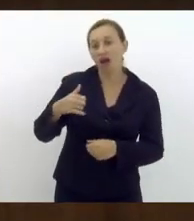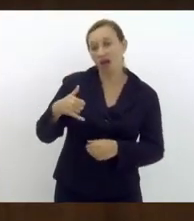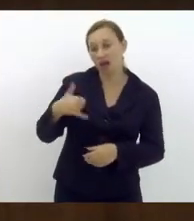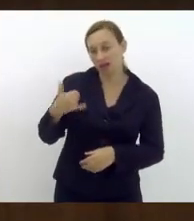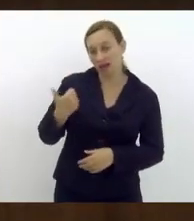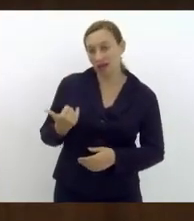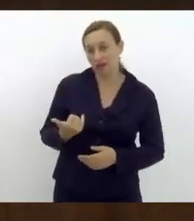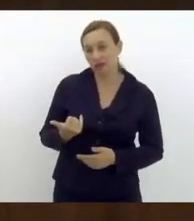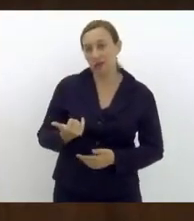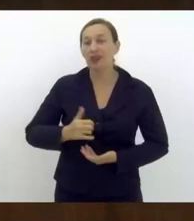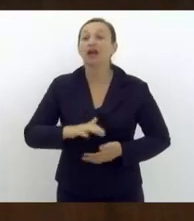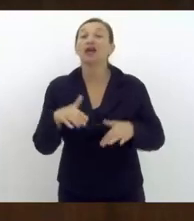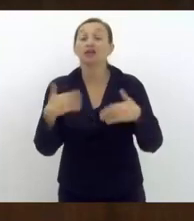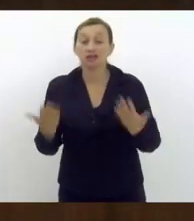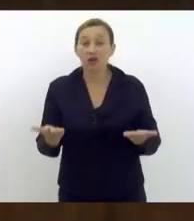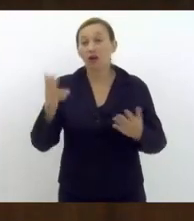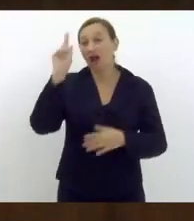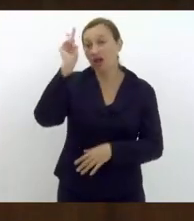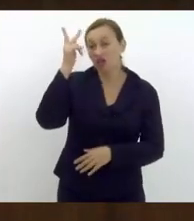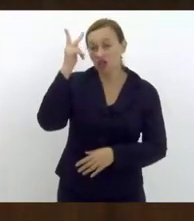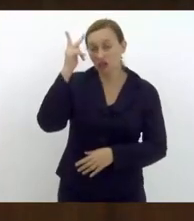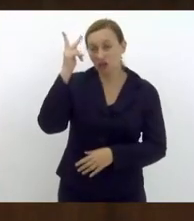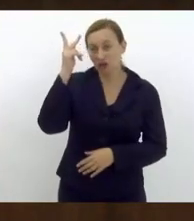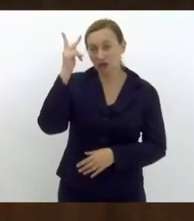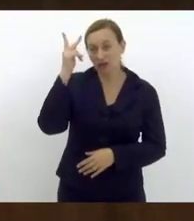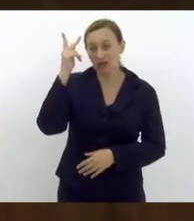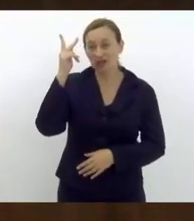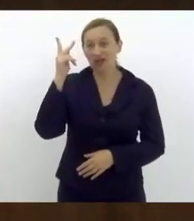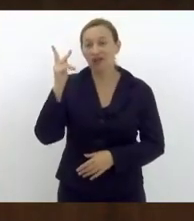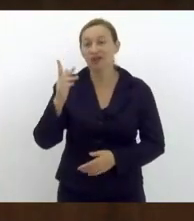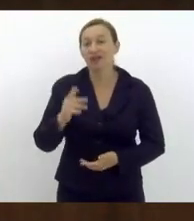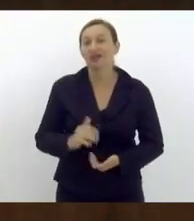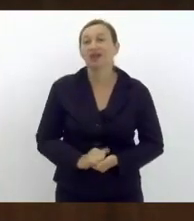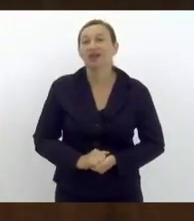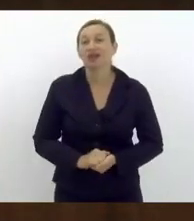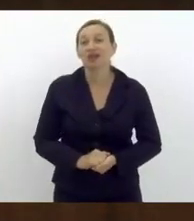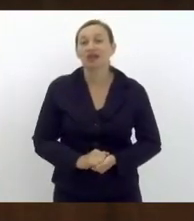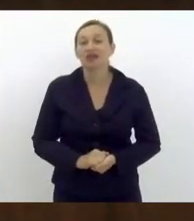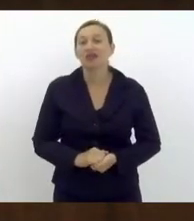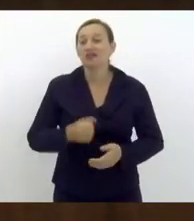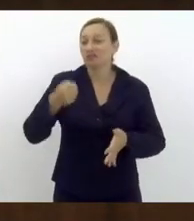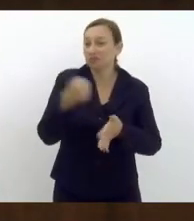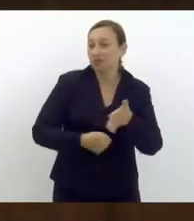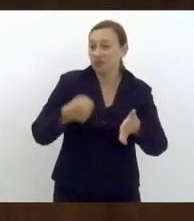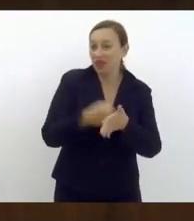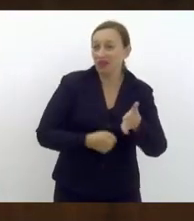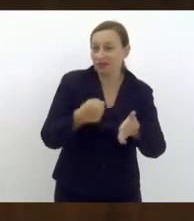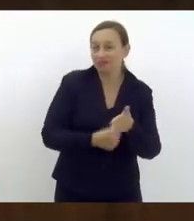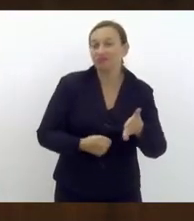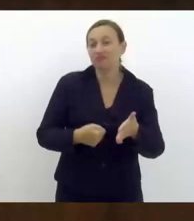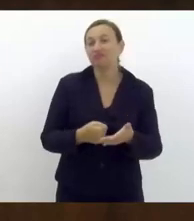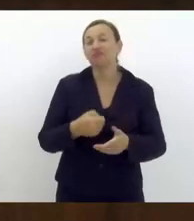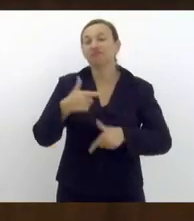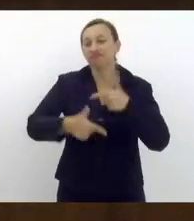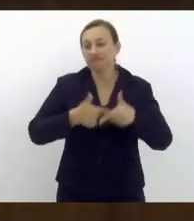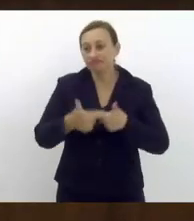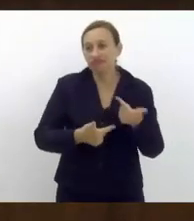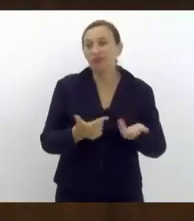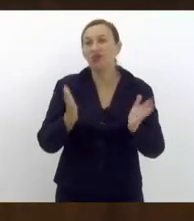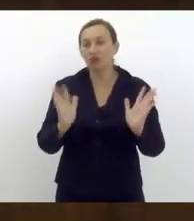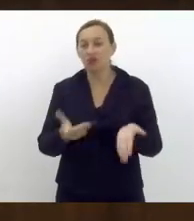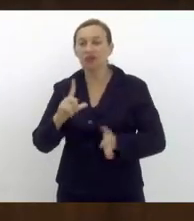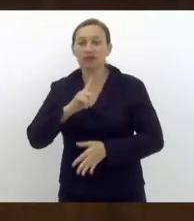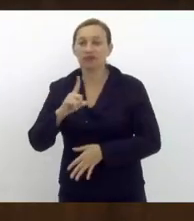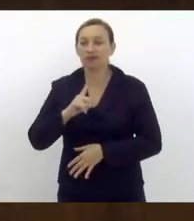Então, a história dessa construção musical, cultural e também de resistência de luta representa. E hoje temos no Rio de